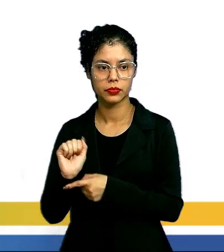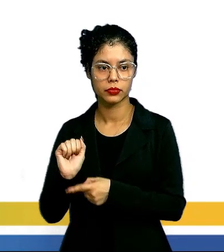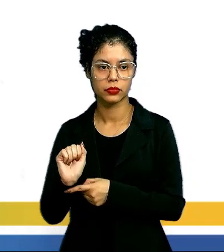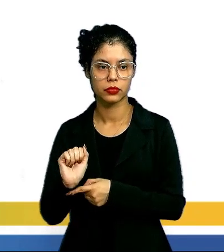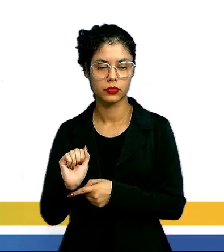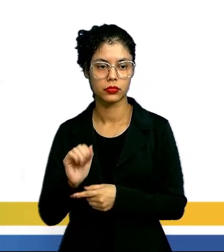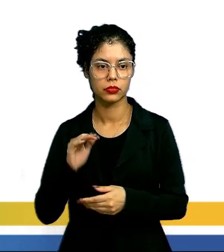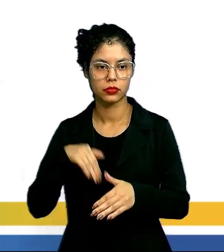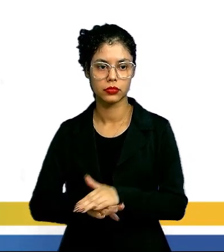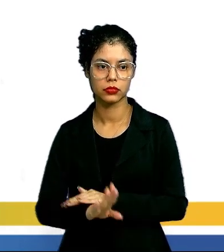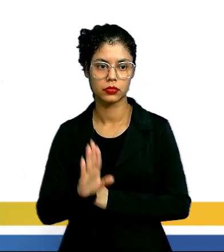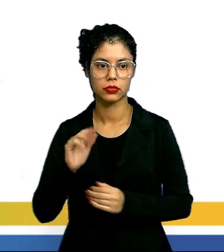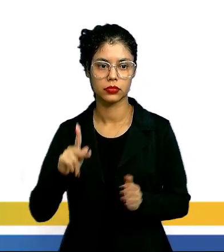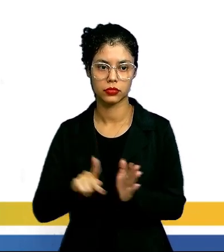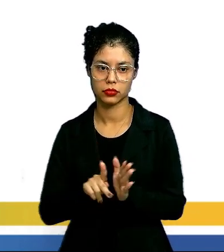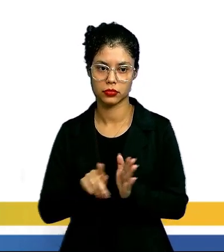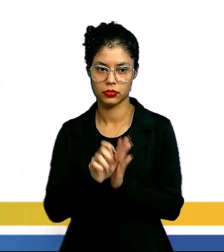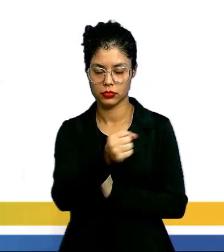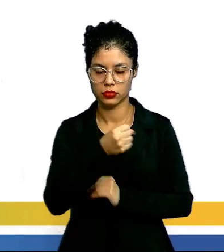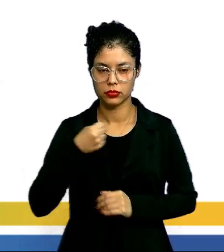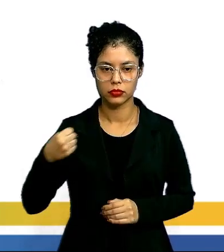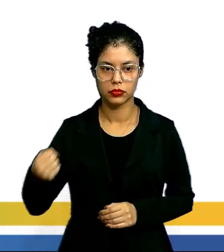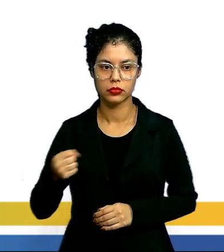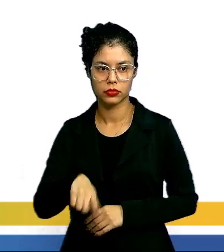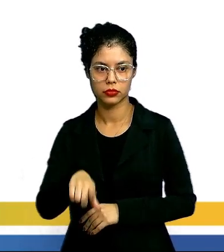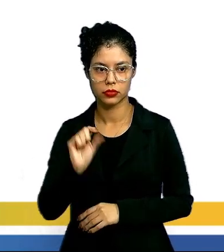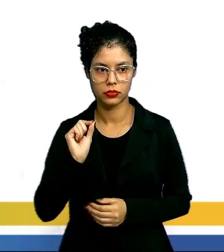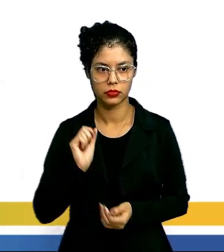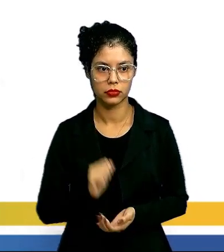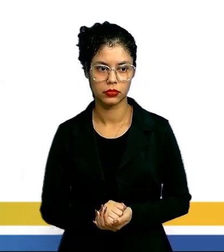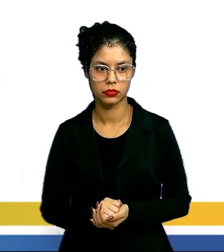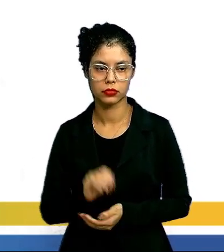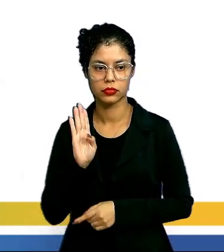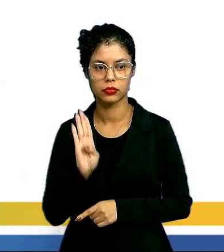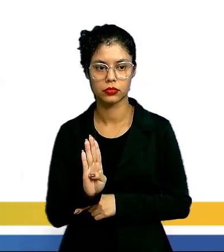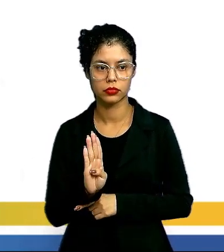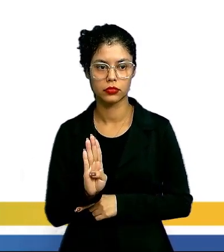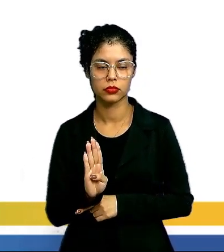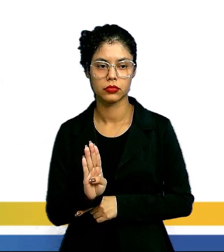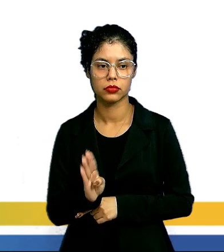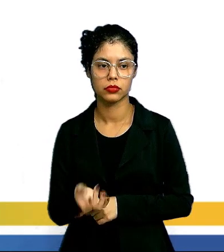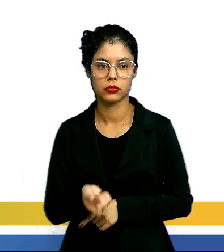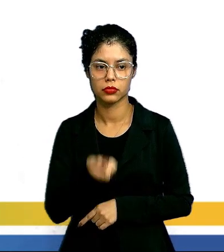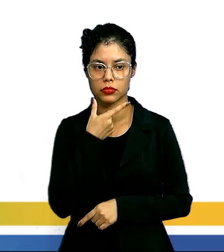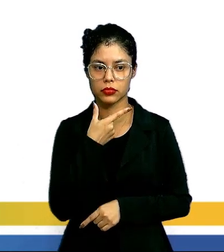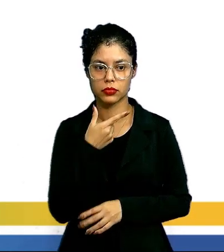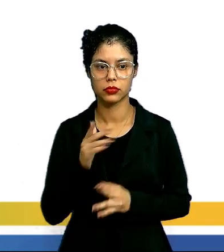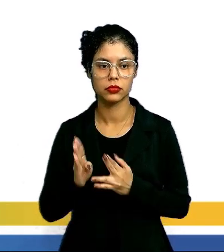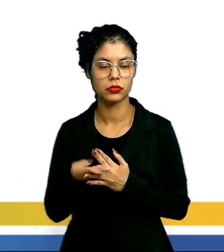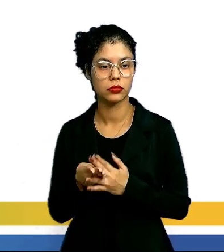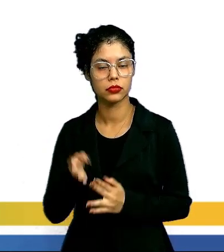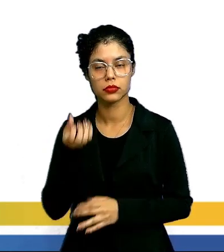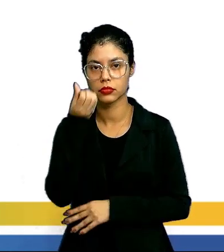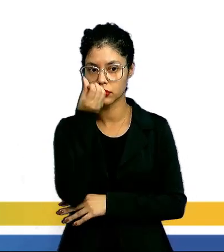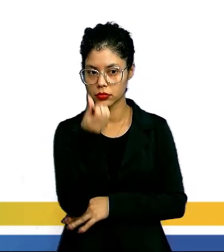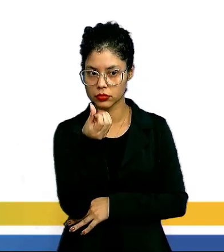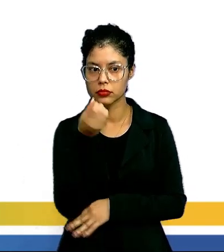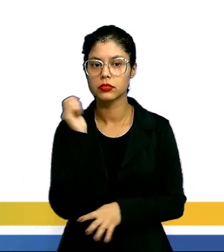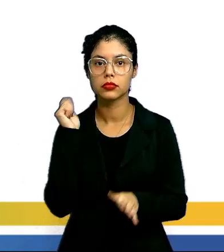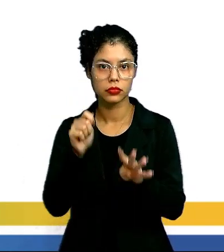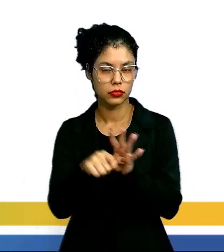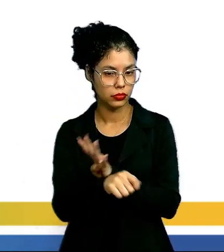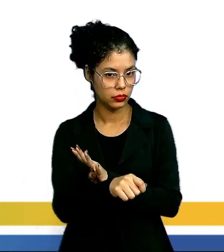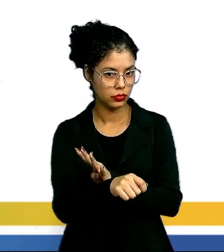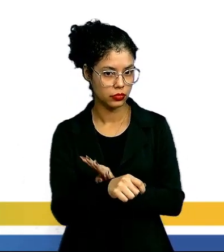A, mantido dentro da geladeira, preferencialmente. Na letra B, ingerido